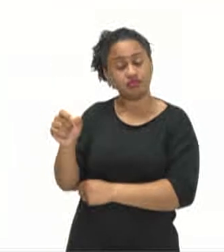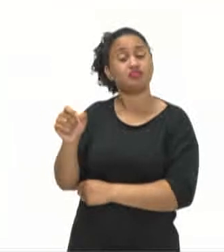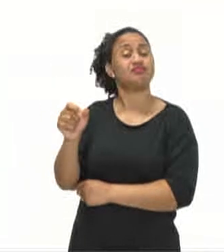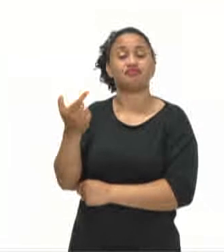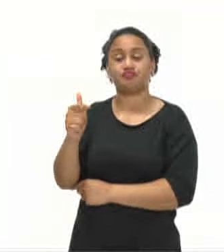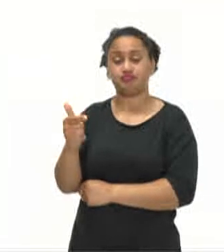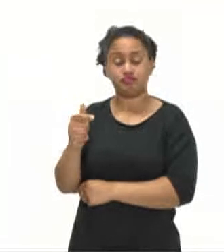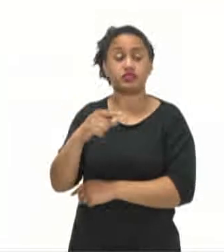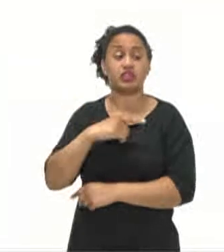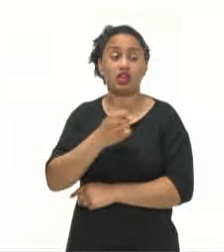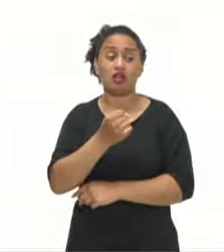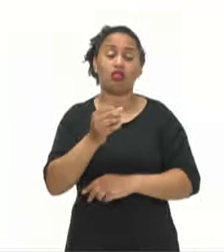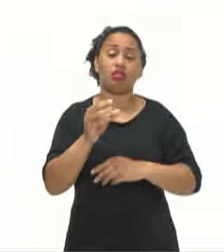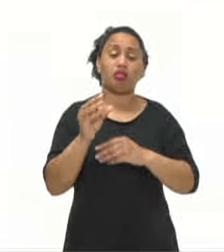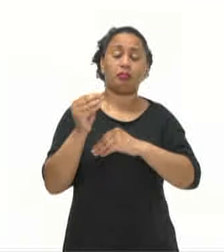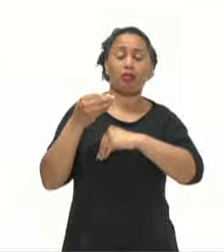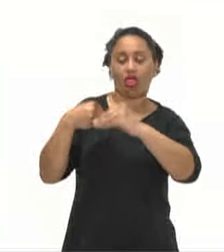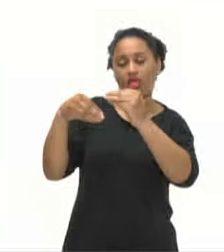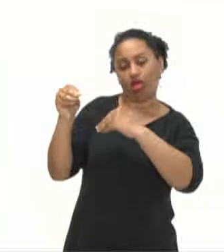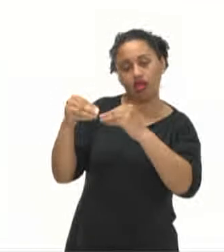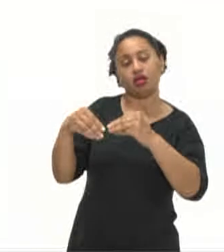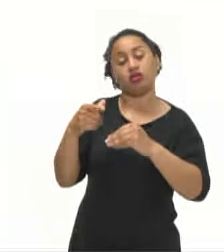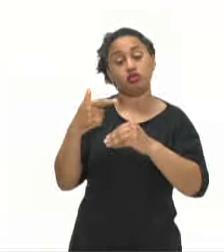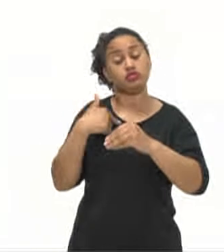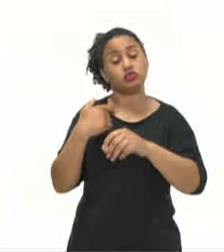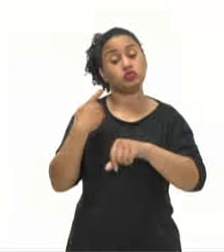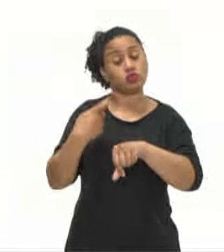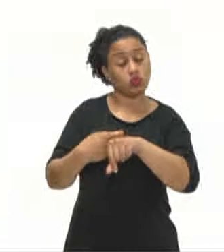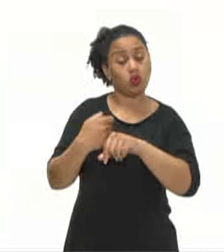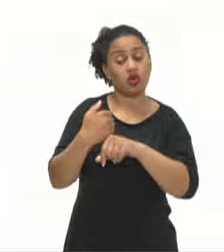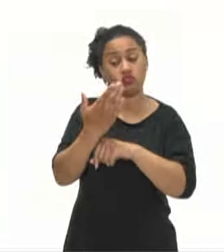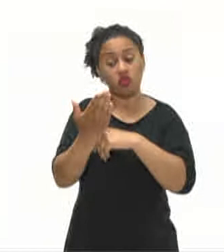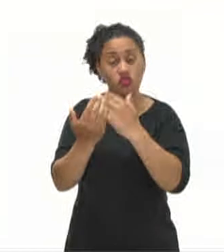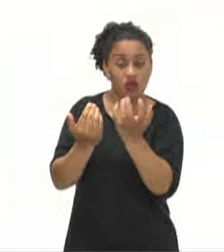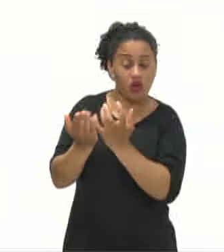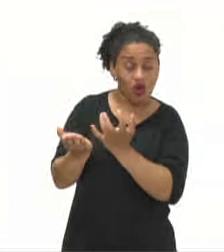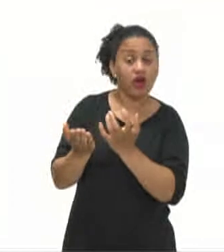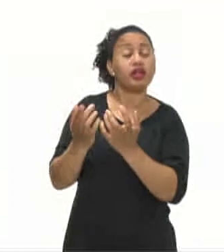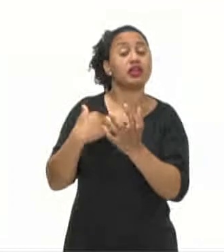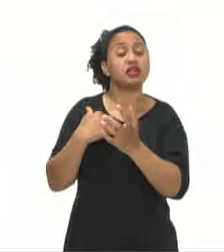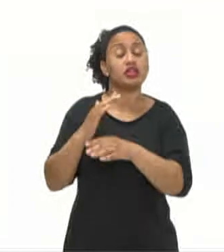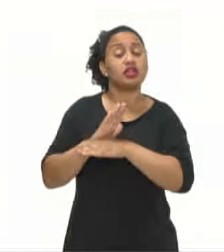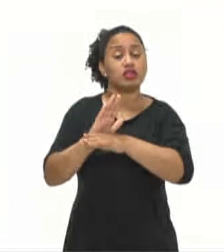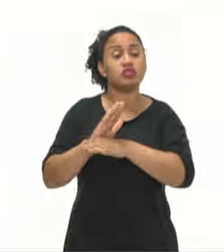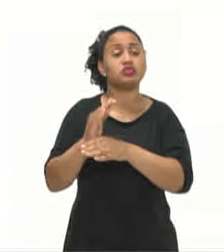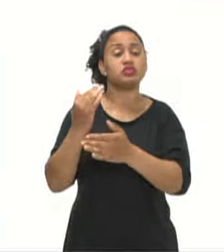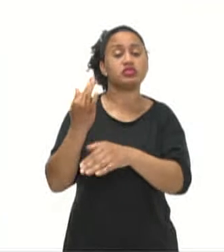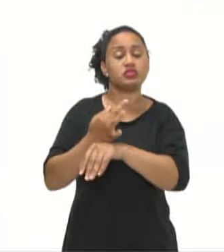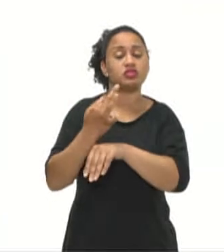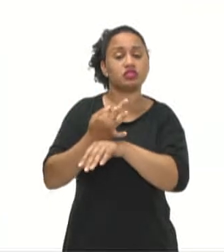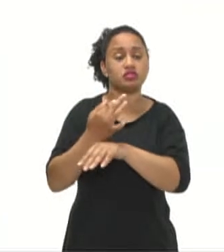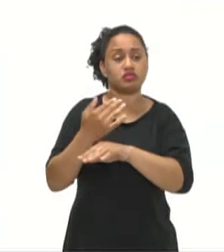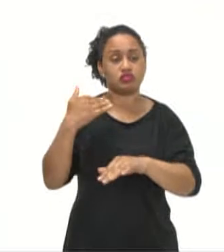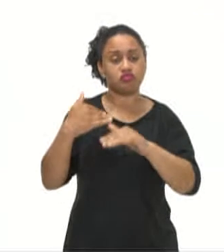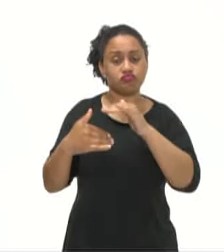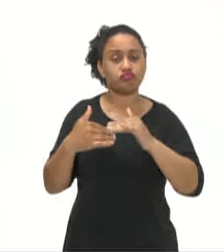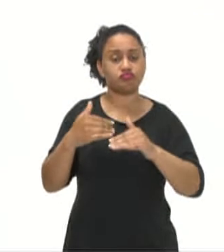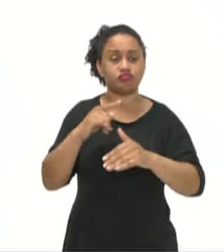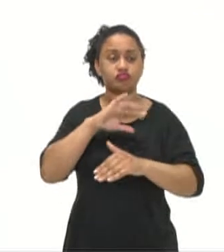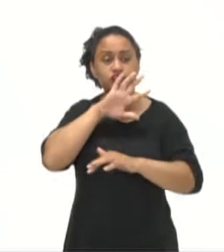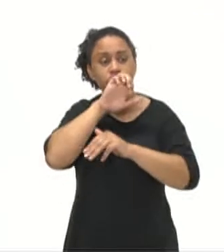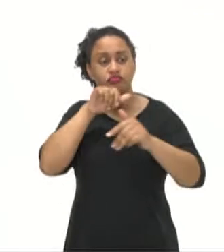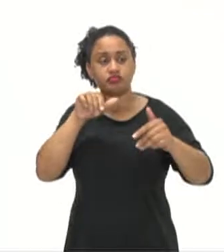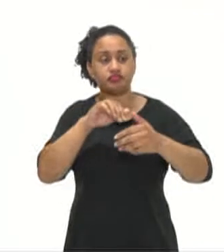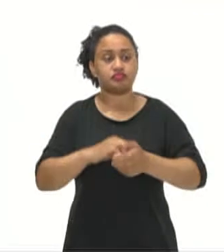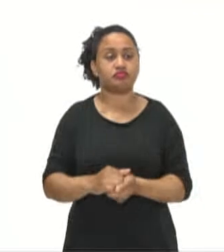corpo mole, outras apresentam uma estrutura rígida externa que ajuda a sustentar o corpo. Olha só